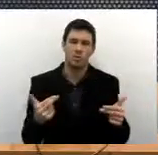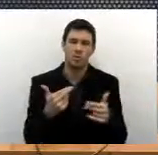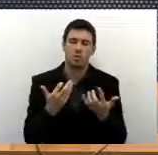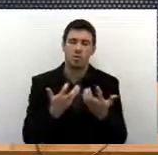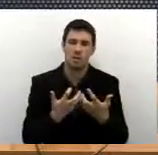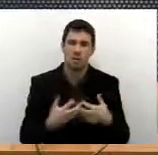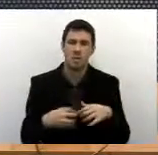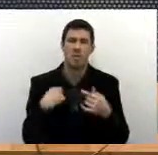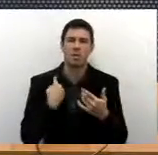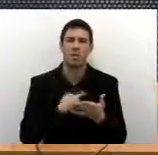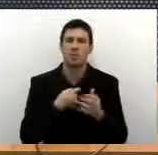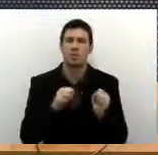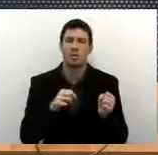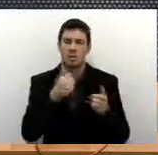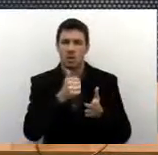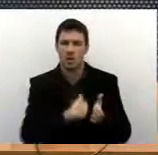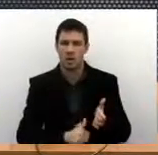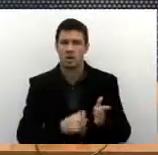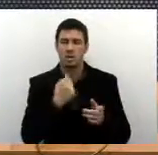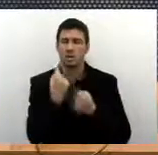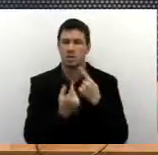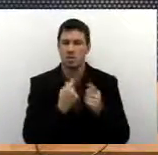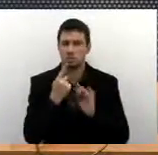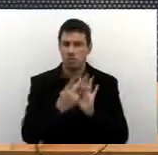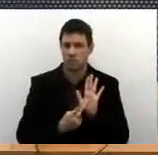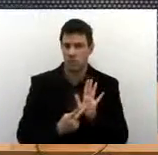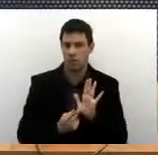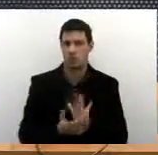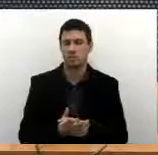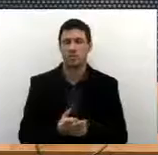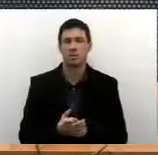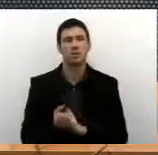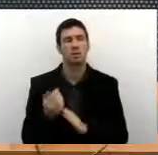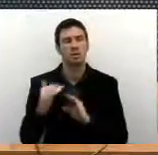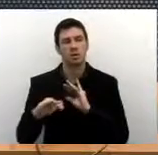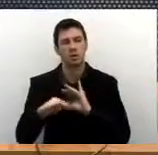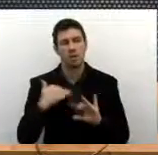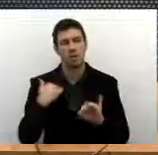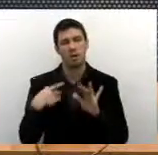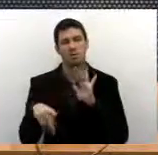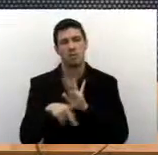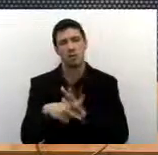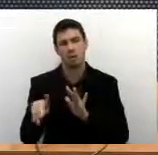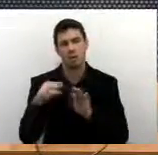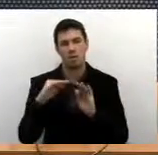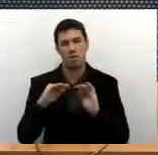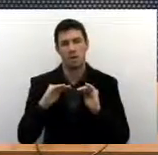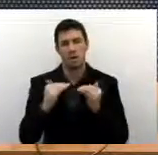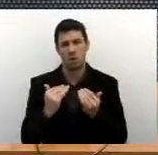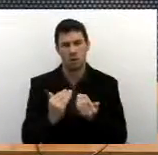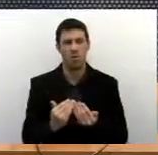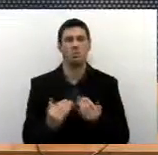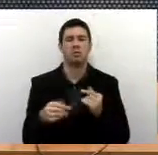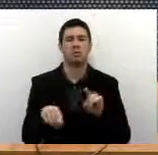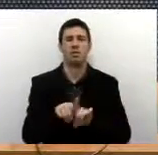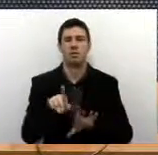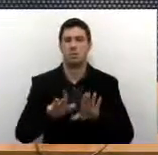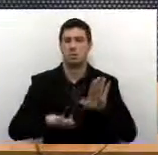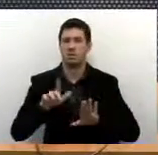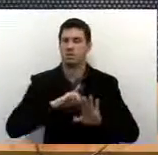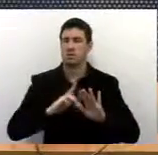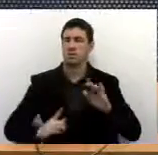até analisar alguns projetos, né, que são enviados para essa casa, que talvez entre em conflito